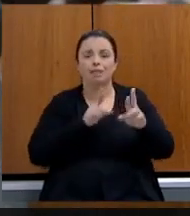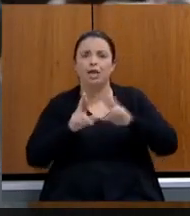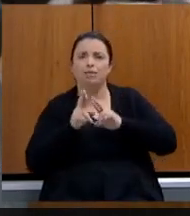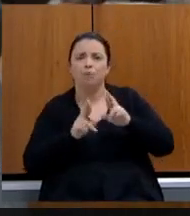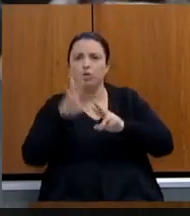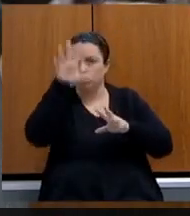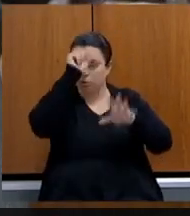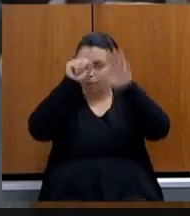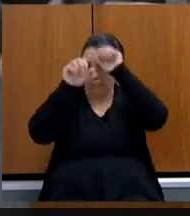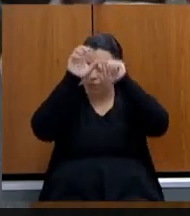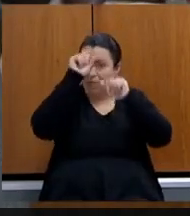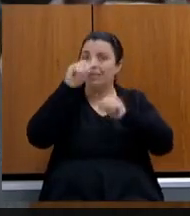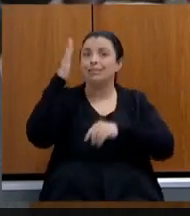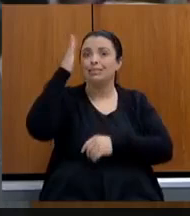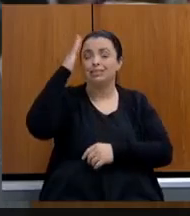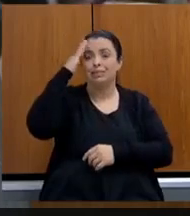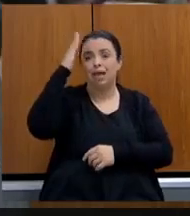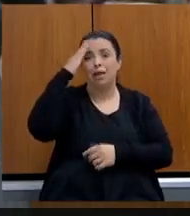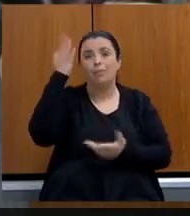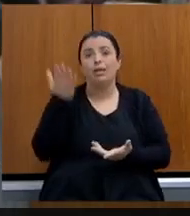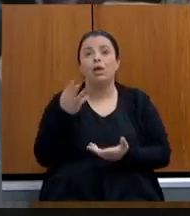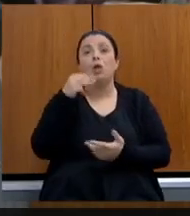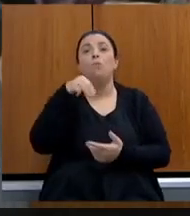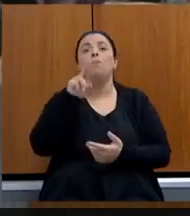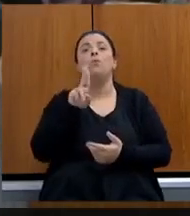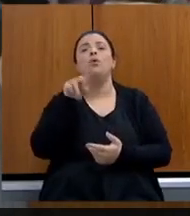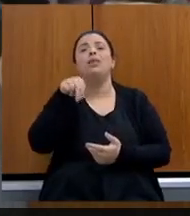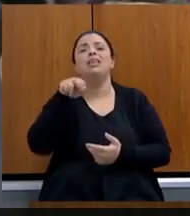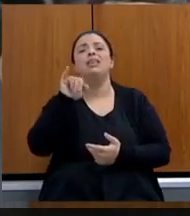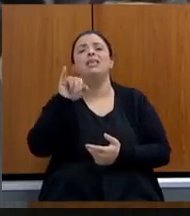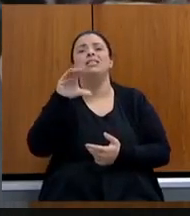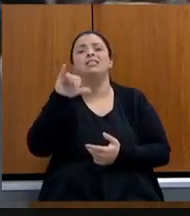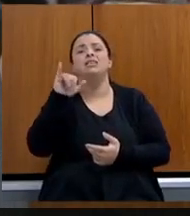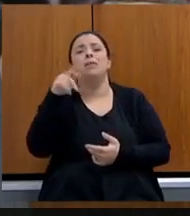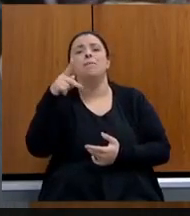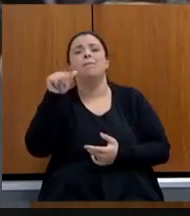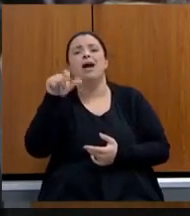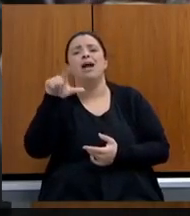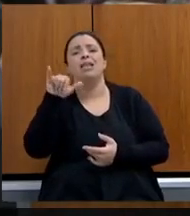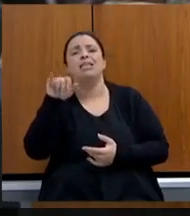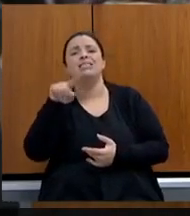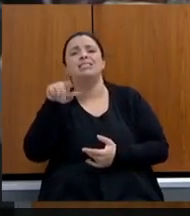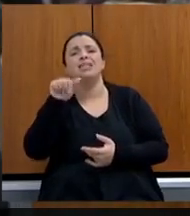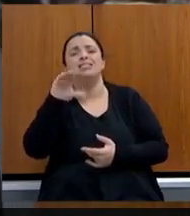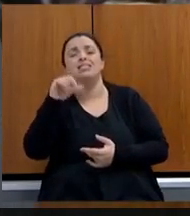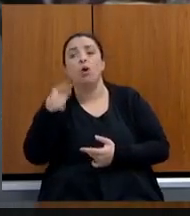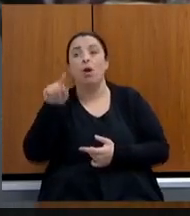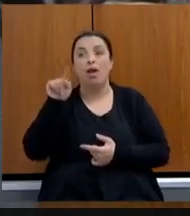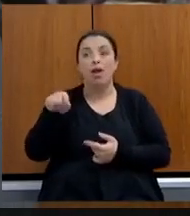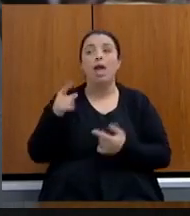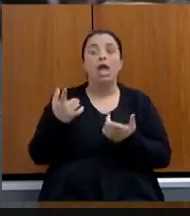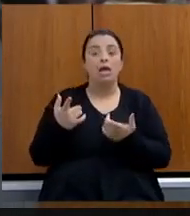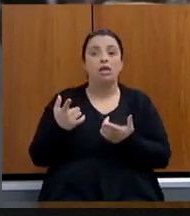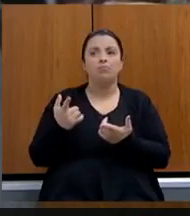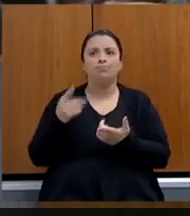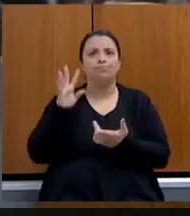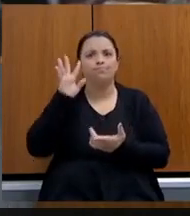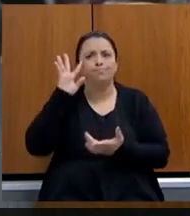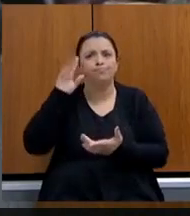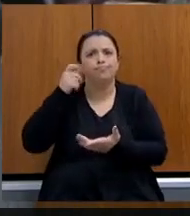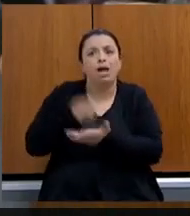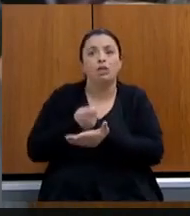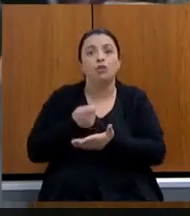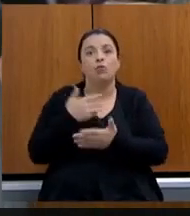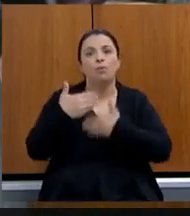sabe que municipalização é algo definidor do Sucesso de uma política de alfabetização no estado né então